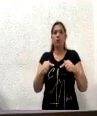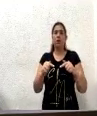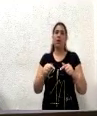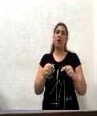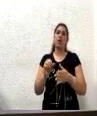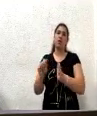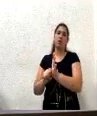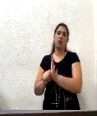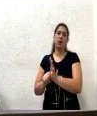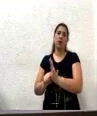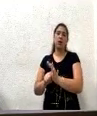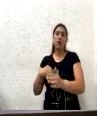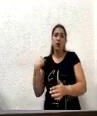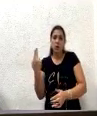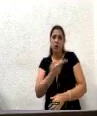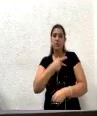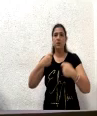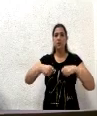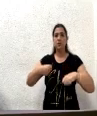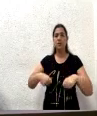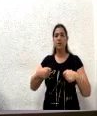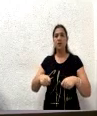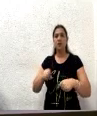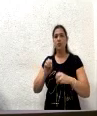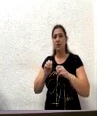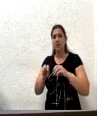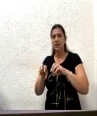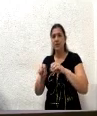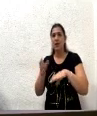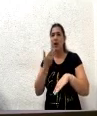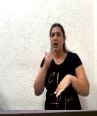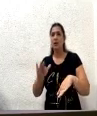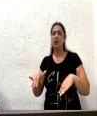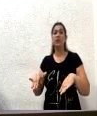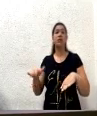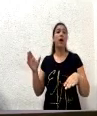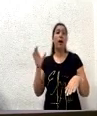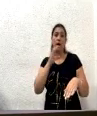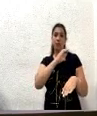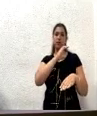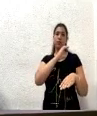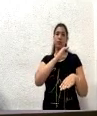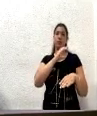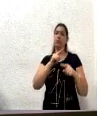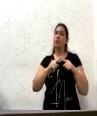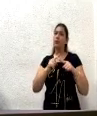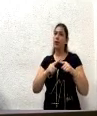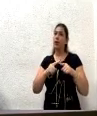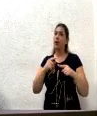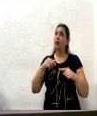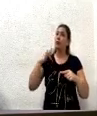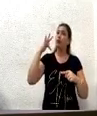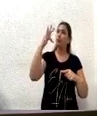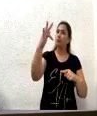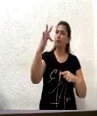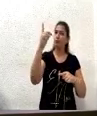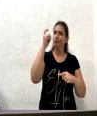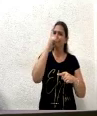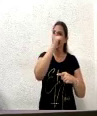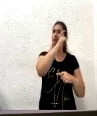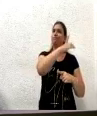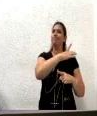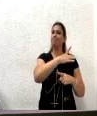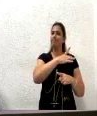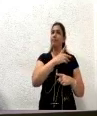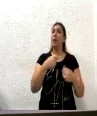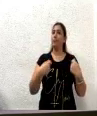causa, porque só esperado pelo poder público não vai conseguir mesmo. É uma secar gelo. Tá?